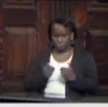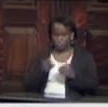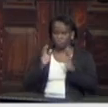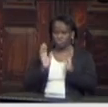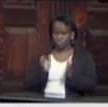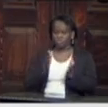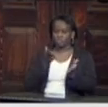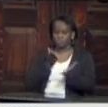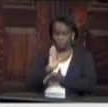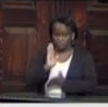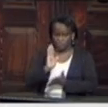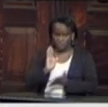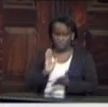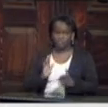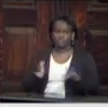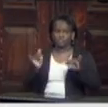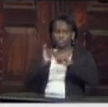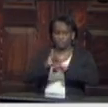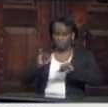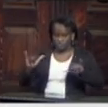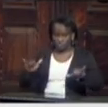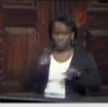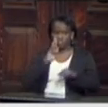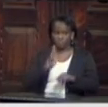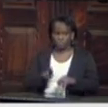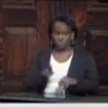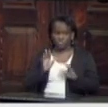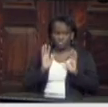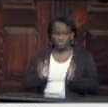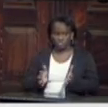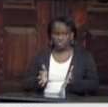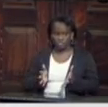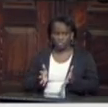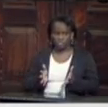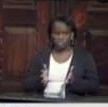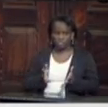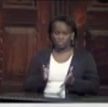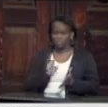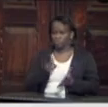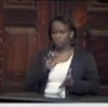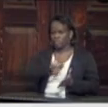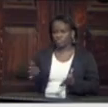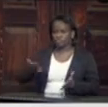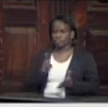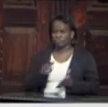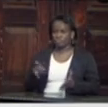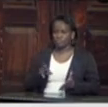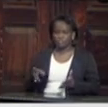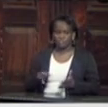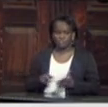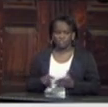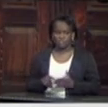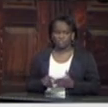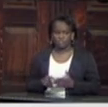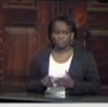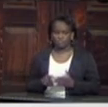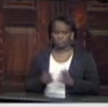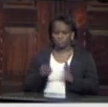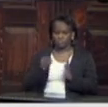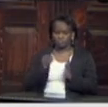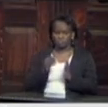aprovado, anunciar o resultado seria não rejeitado. Vossa Excelência, não. Quando o